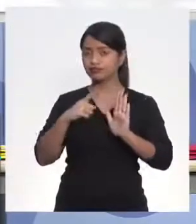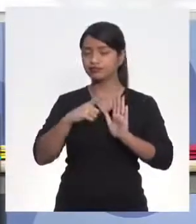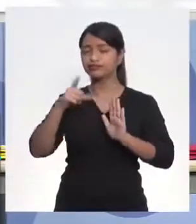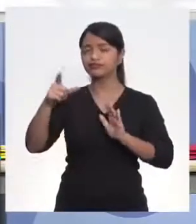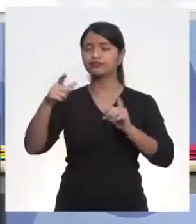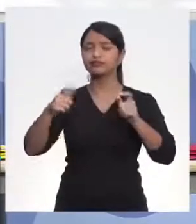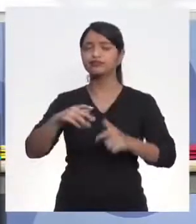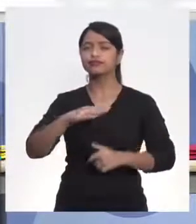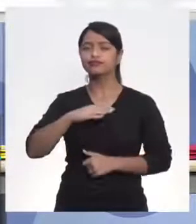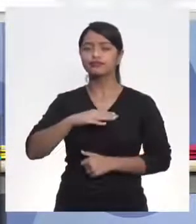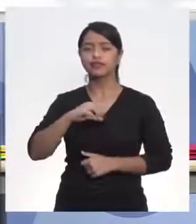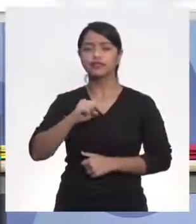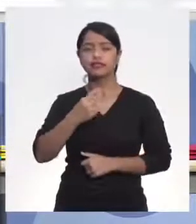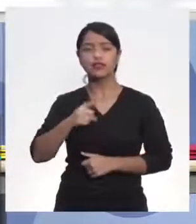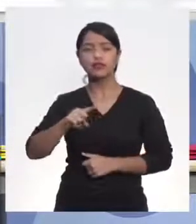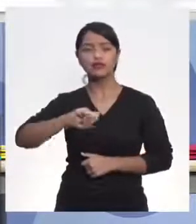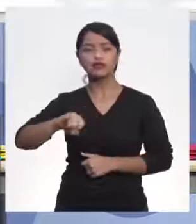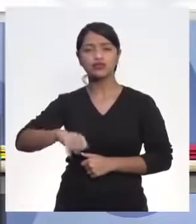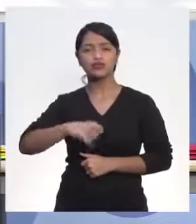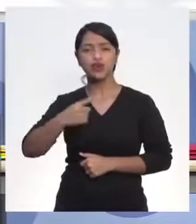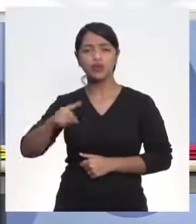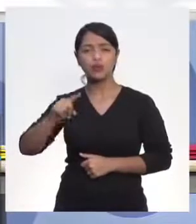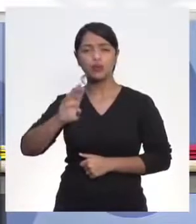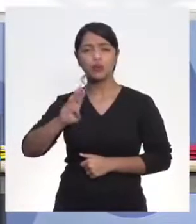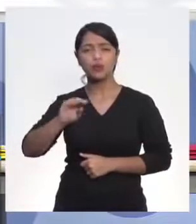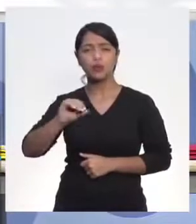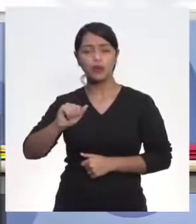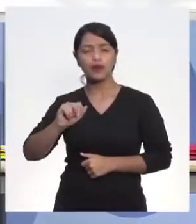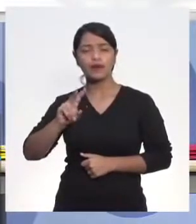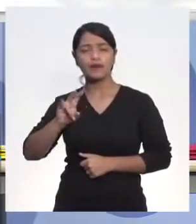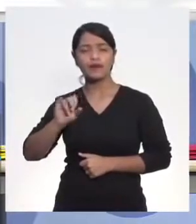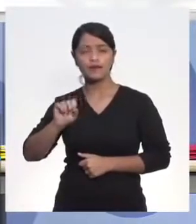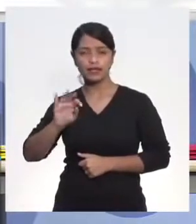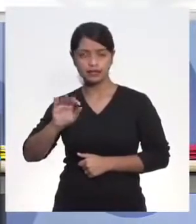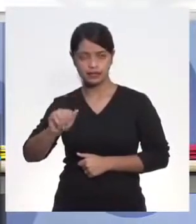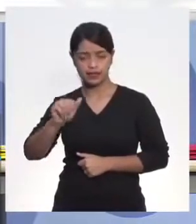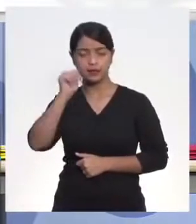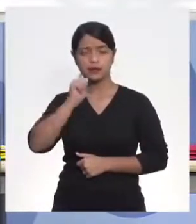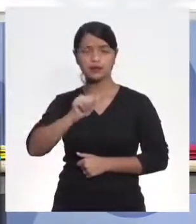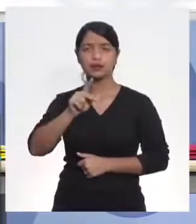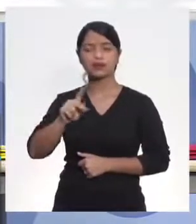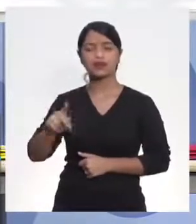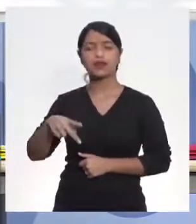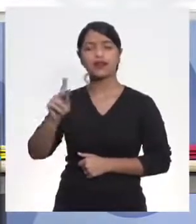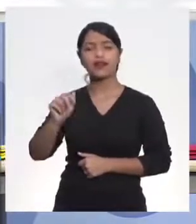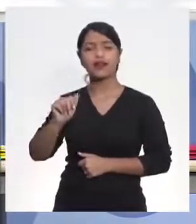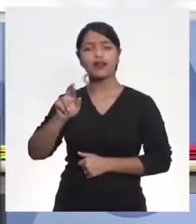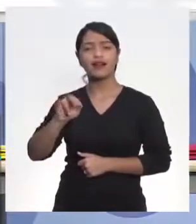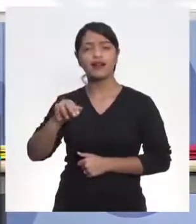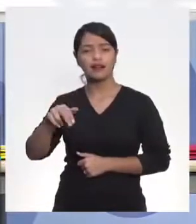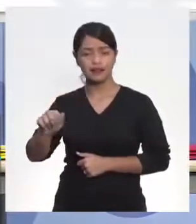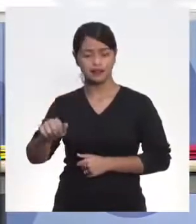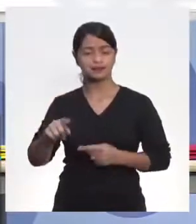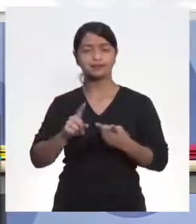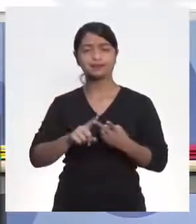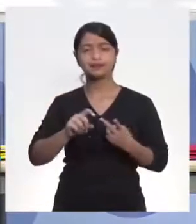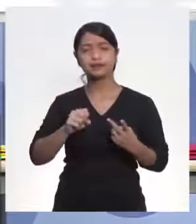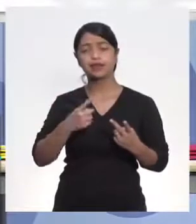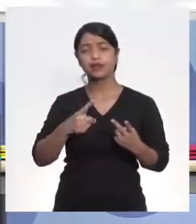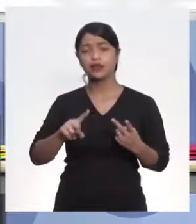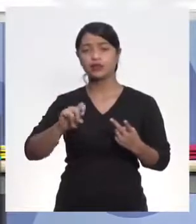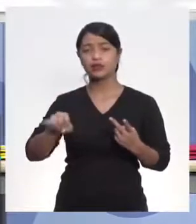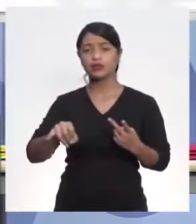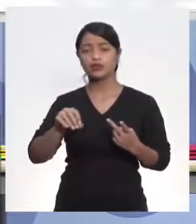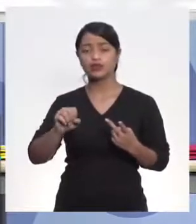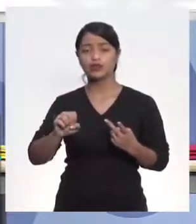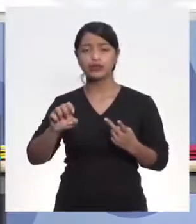Boa Vista, Escola Euclides da Cunha, a professora Karina Aparecida Navarro. São José dos Campos, a Escola Edgar